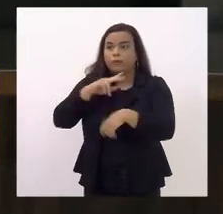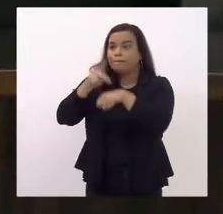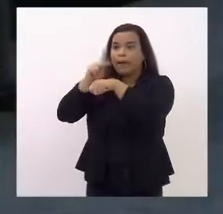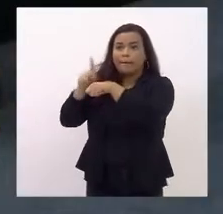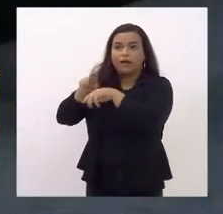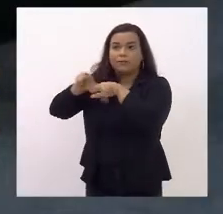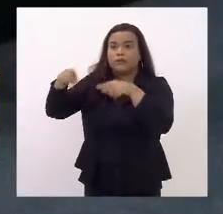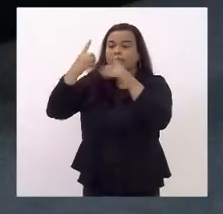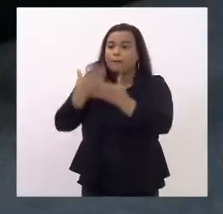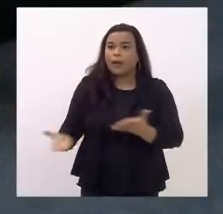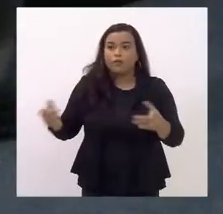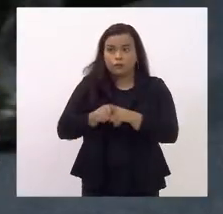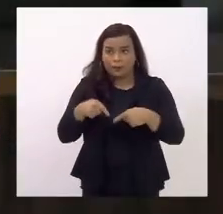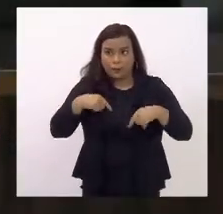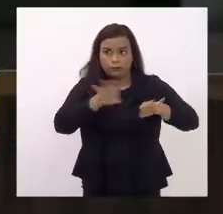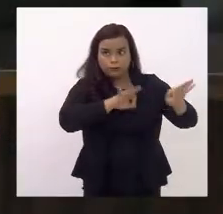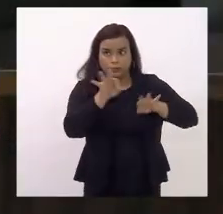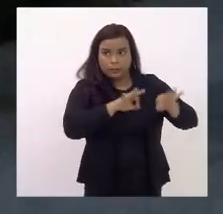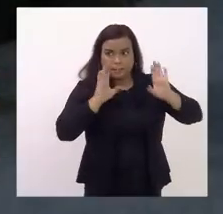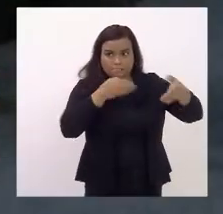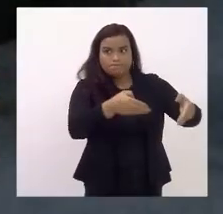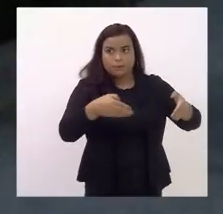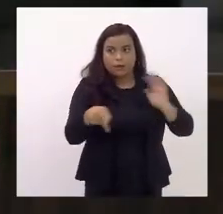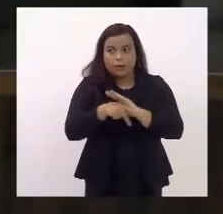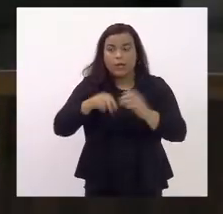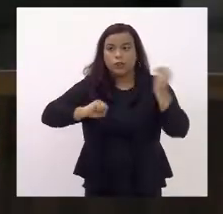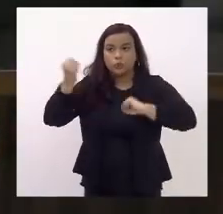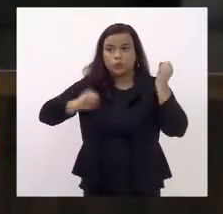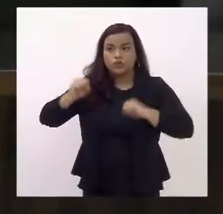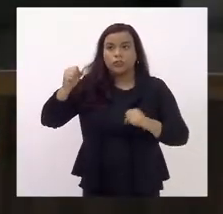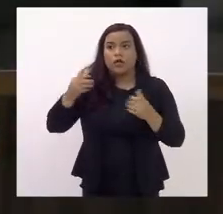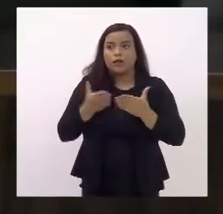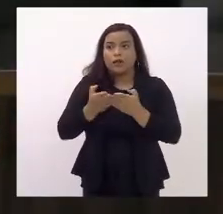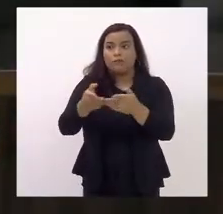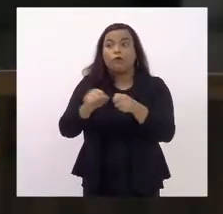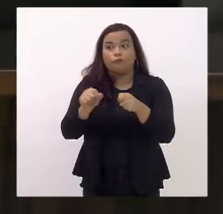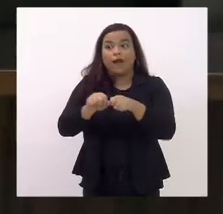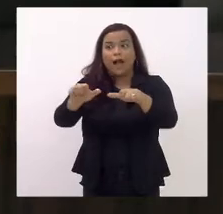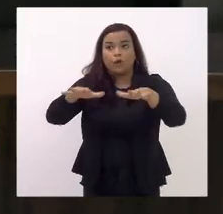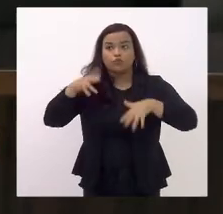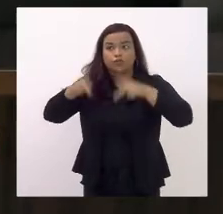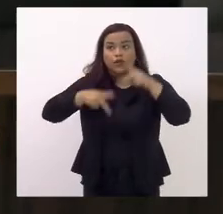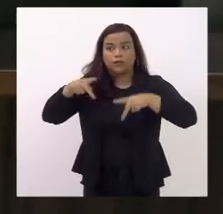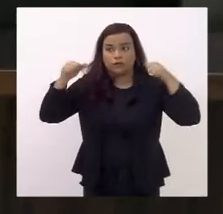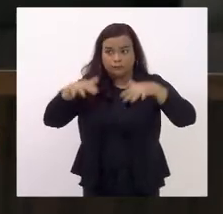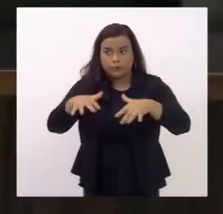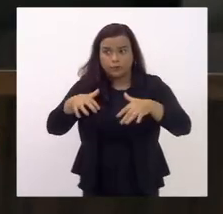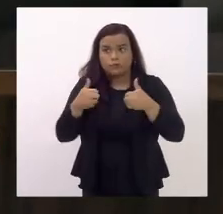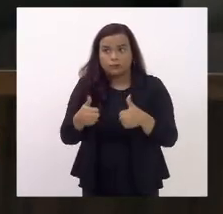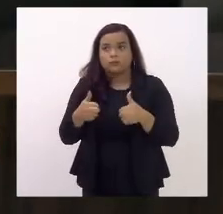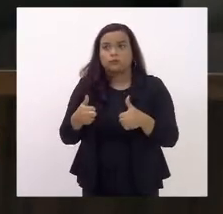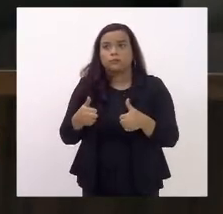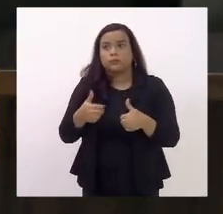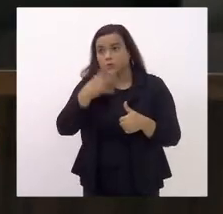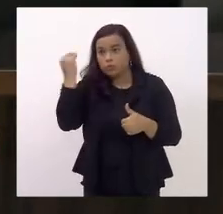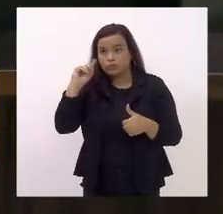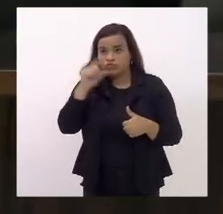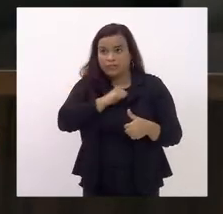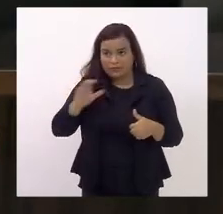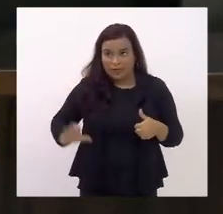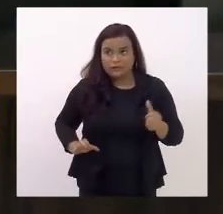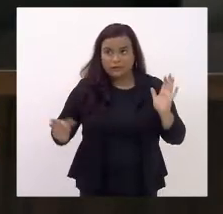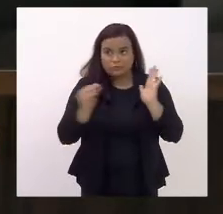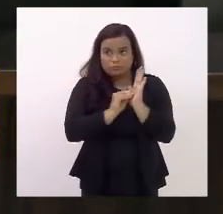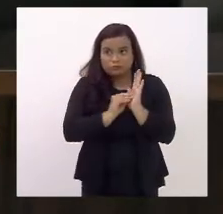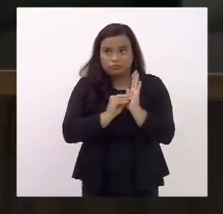Então, vou preparar um específico, tá? Da indústria naval. Audiências públicas, tá bom, eu quero. Okay. Vossa Excelência, só não esqueça do siciliano nele.